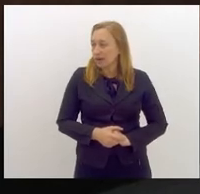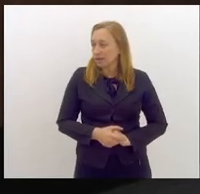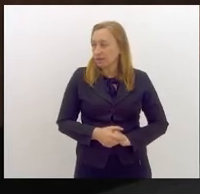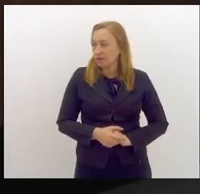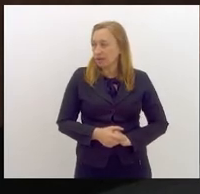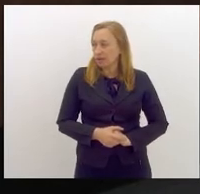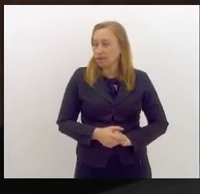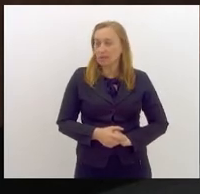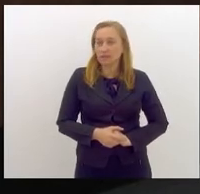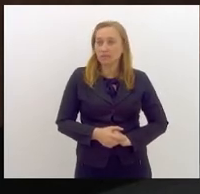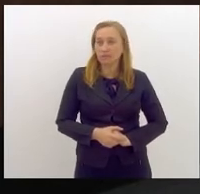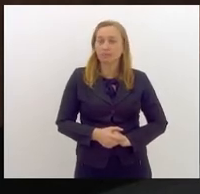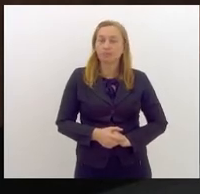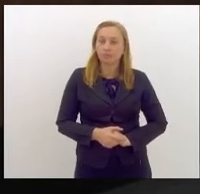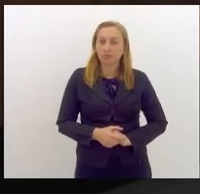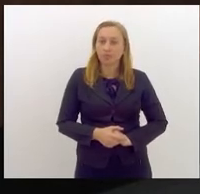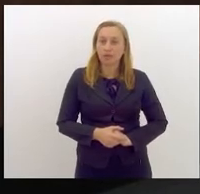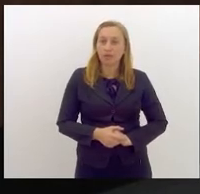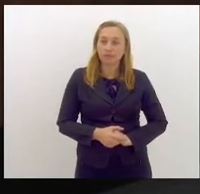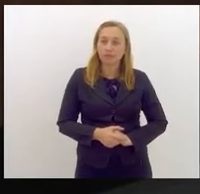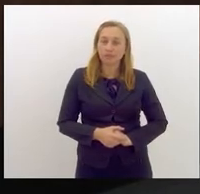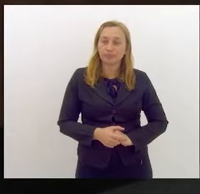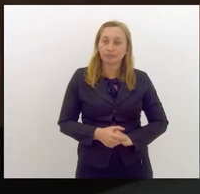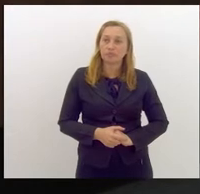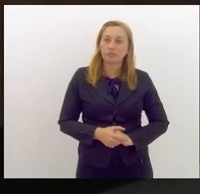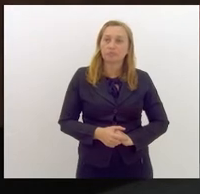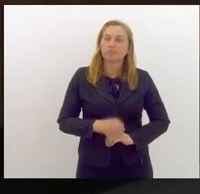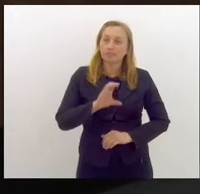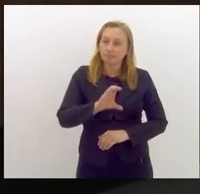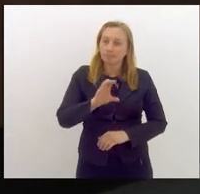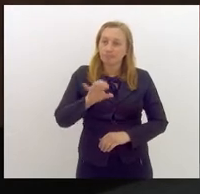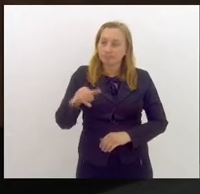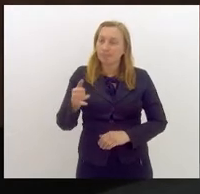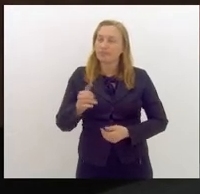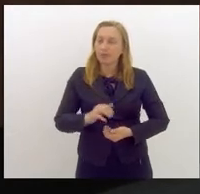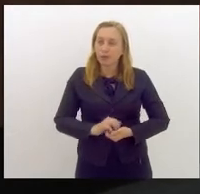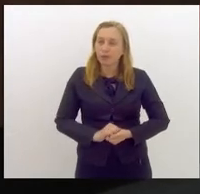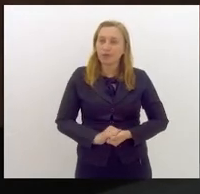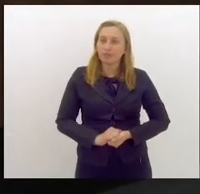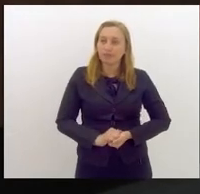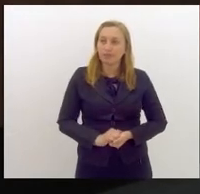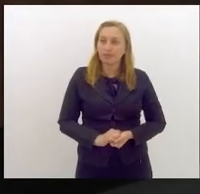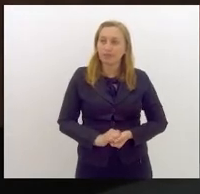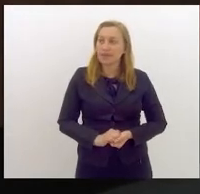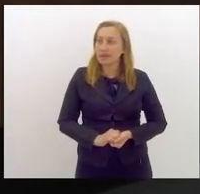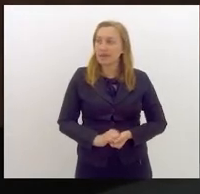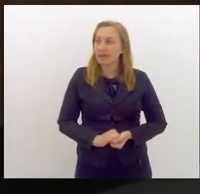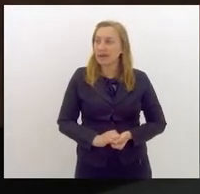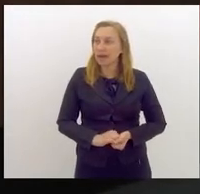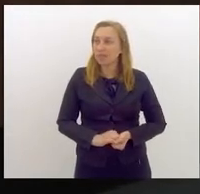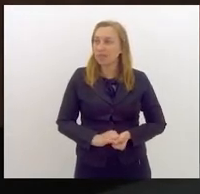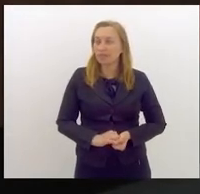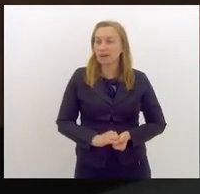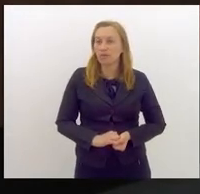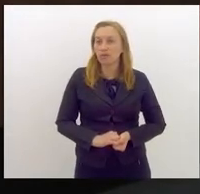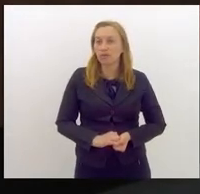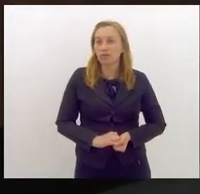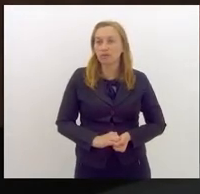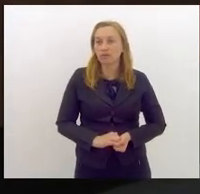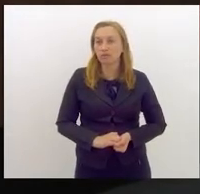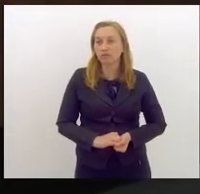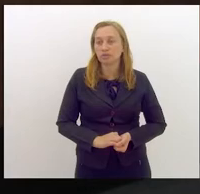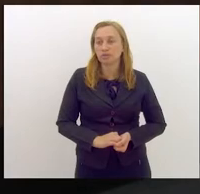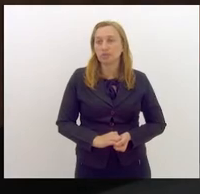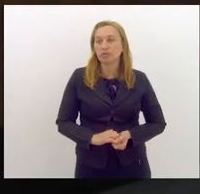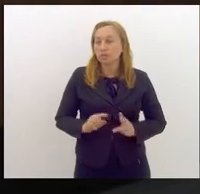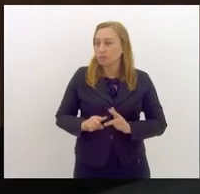de 22 e então a ccj dando parecer modificando o